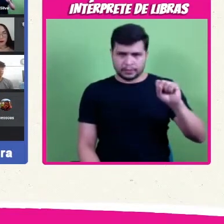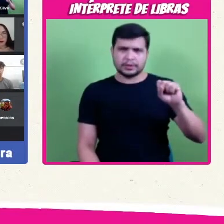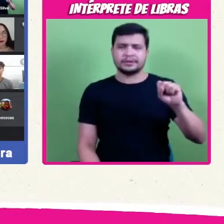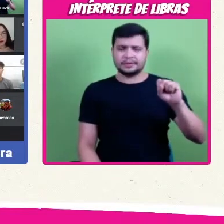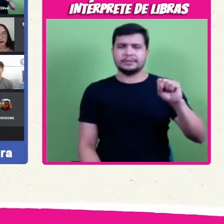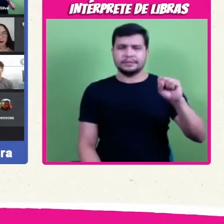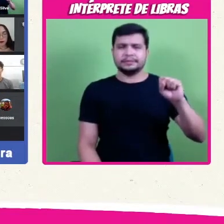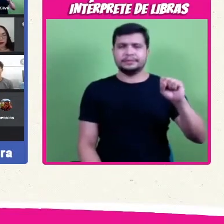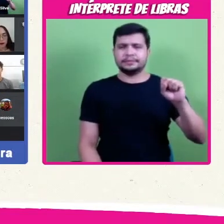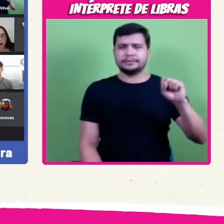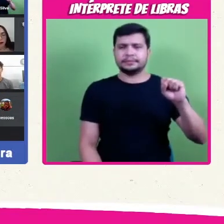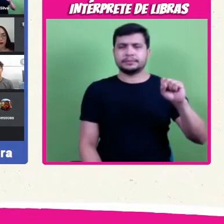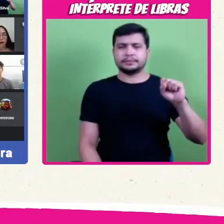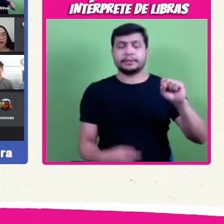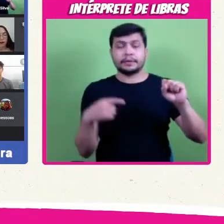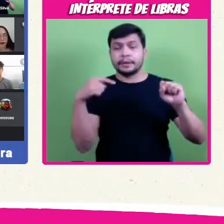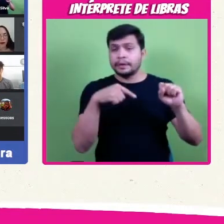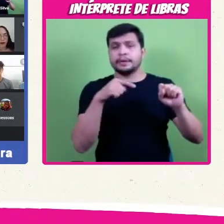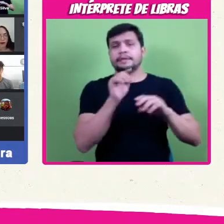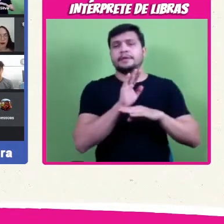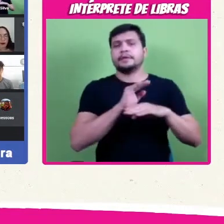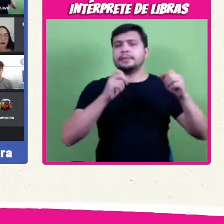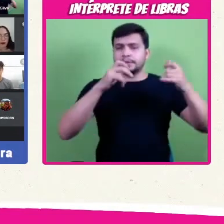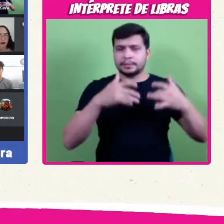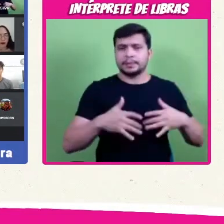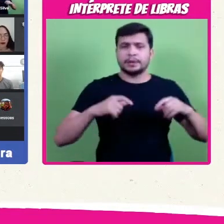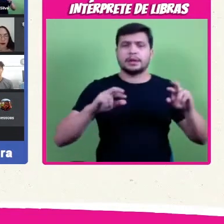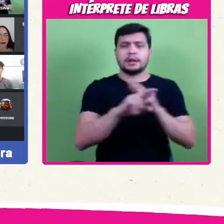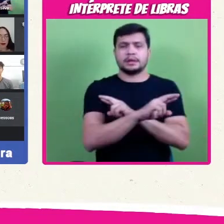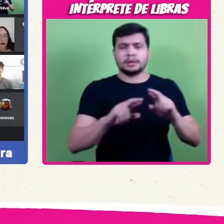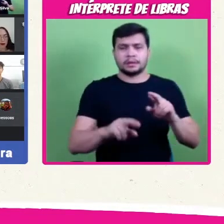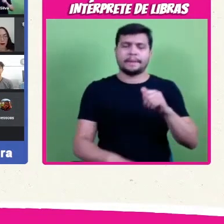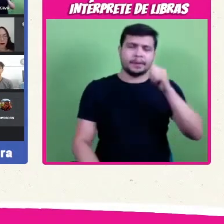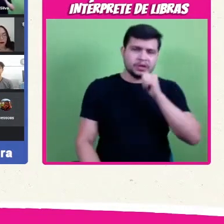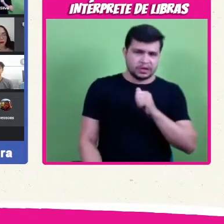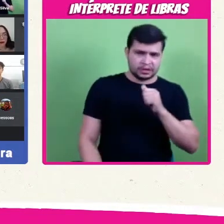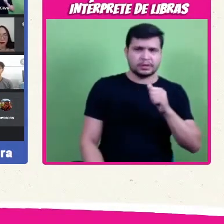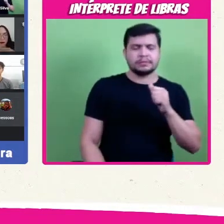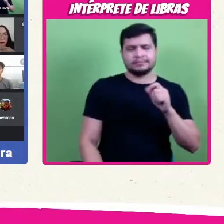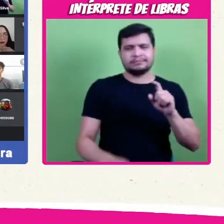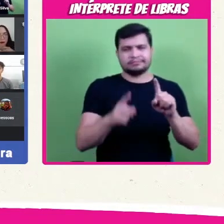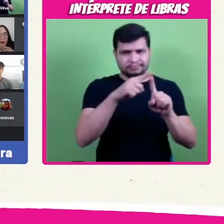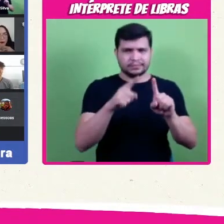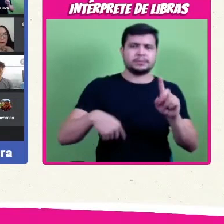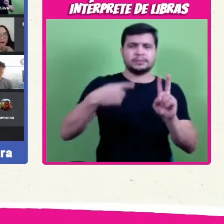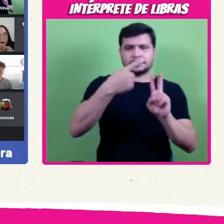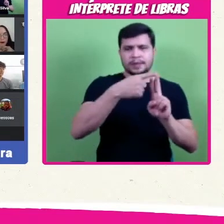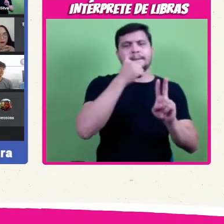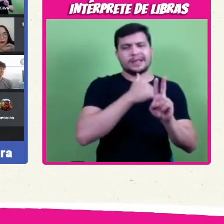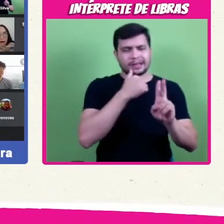numa relação de uma menina, né, com outra menina, mas o contexto